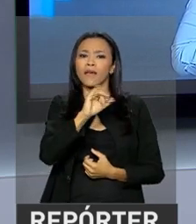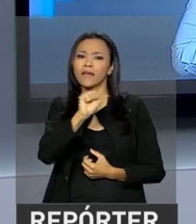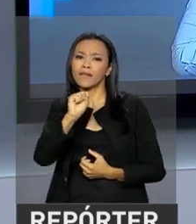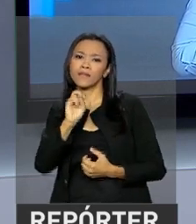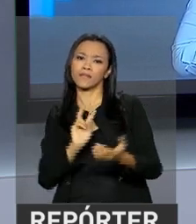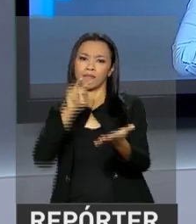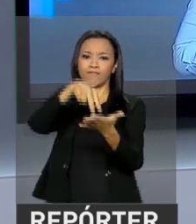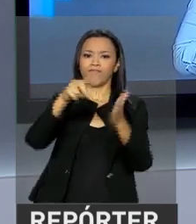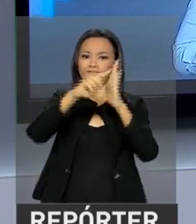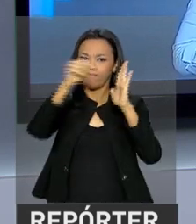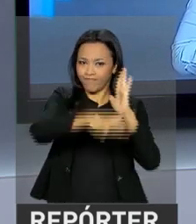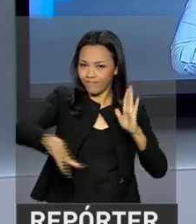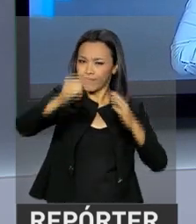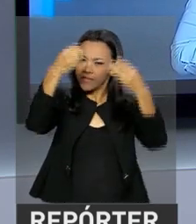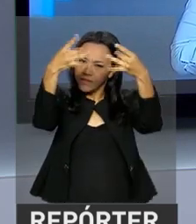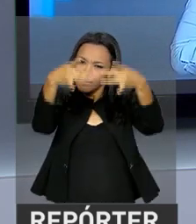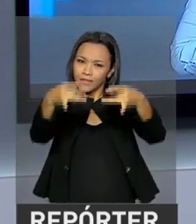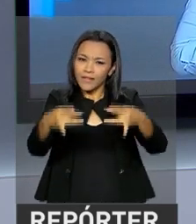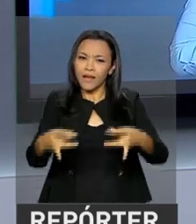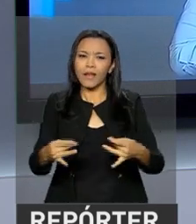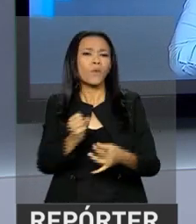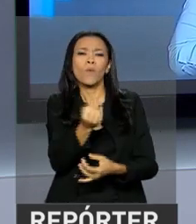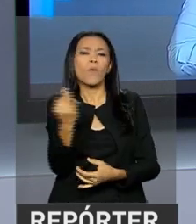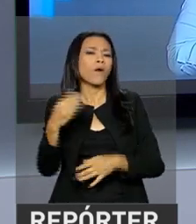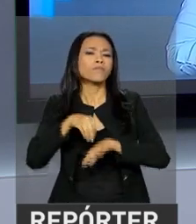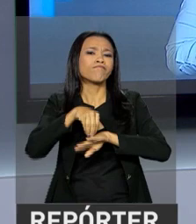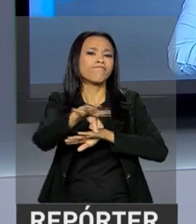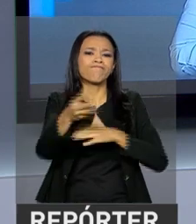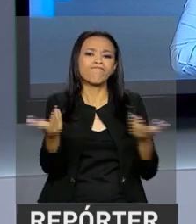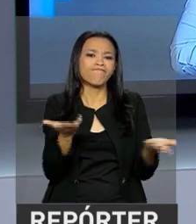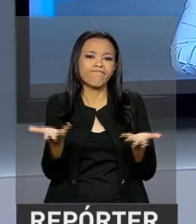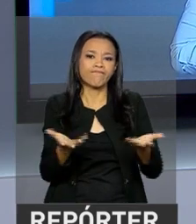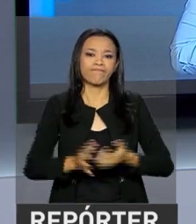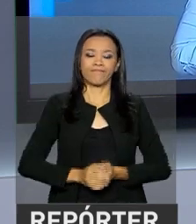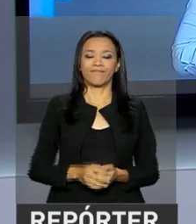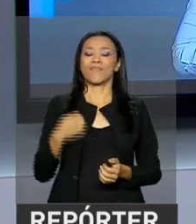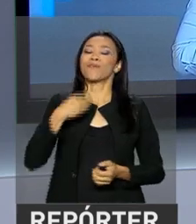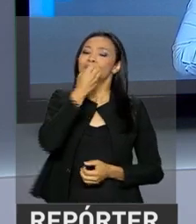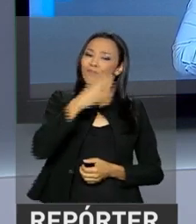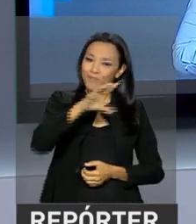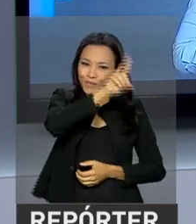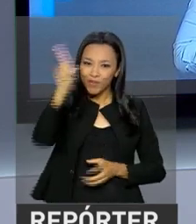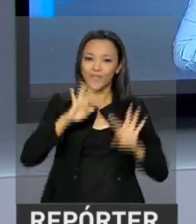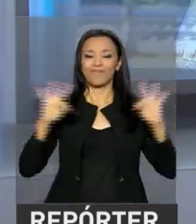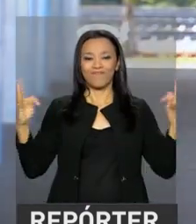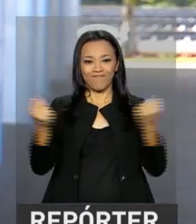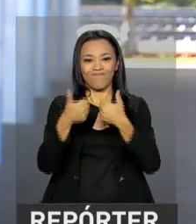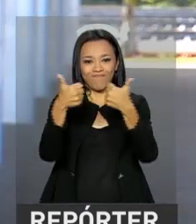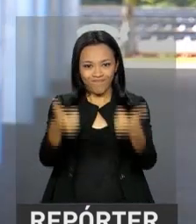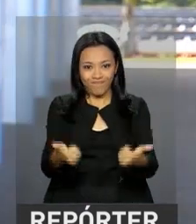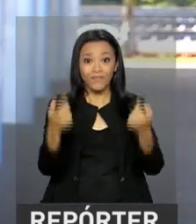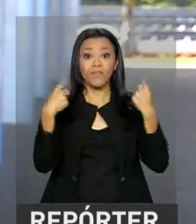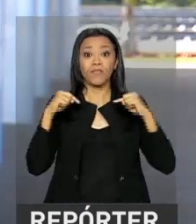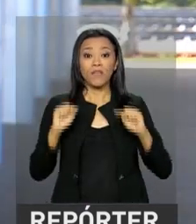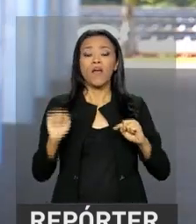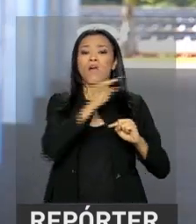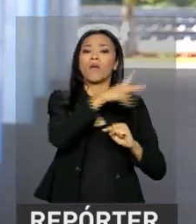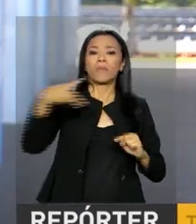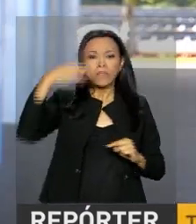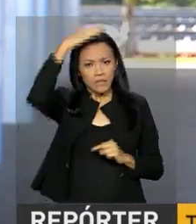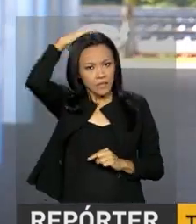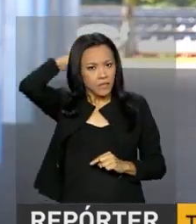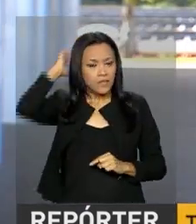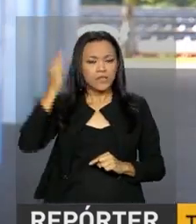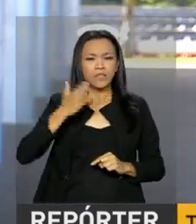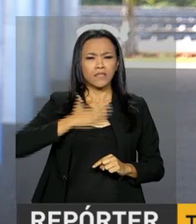traz os detalhes pra gente e thaíssa quais são suas informações olá leandro bom dia bom dia a todos o presidente michel temer tem daqui a